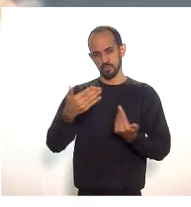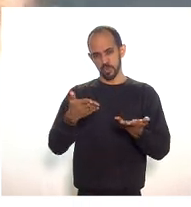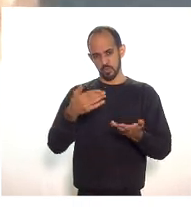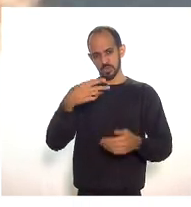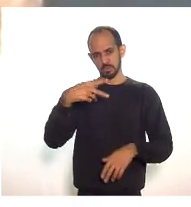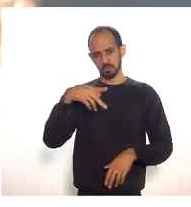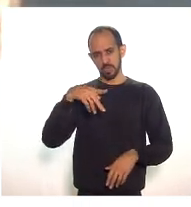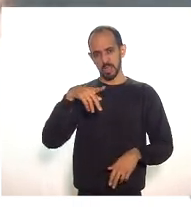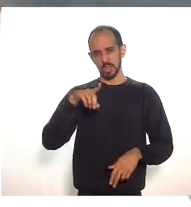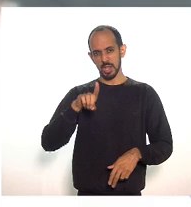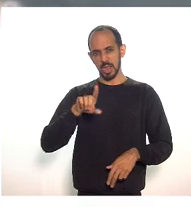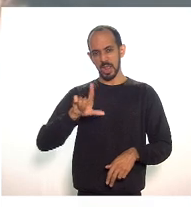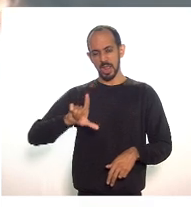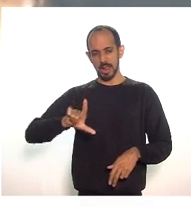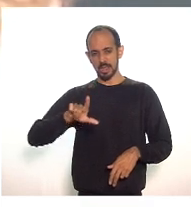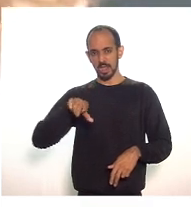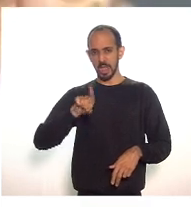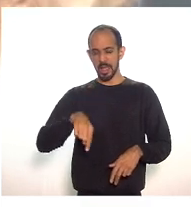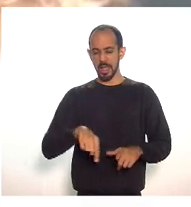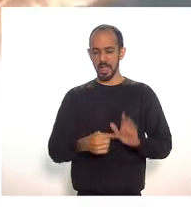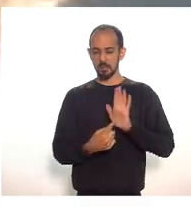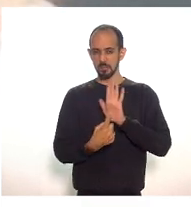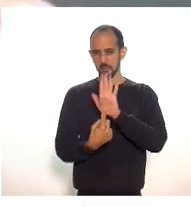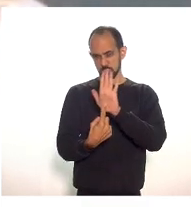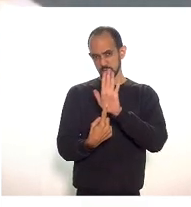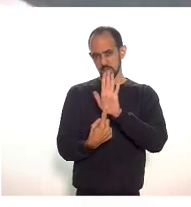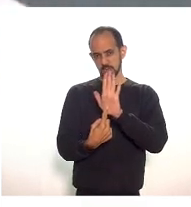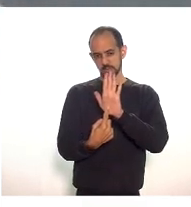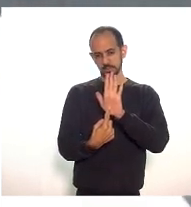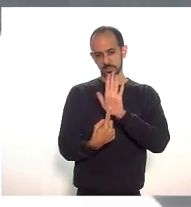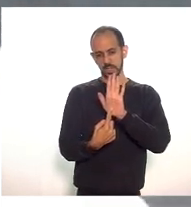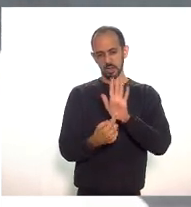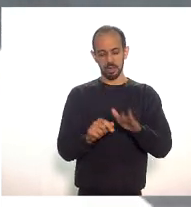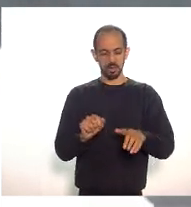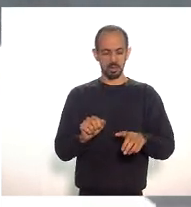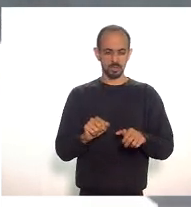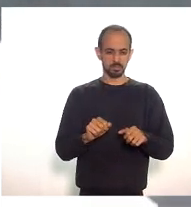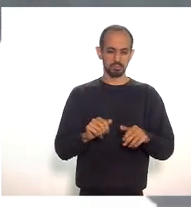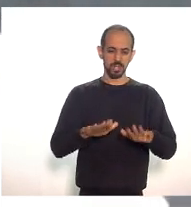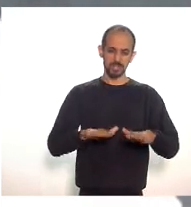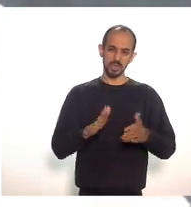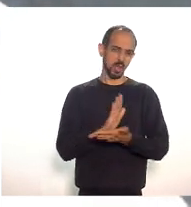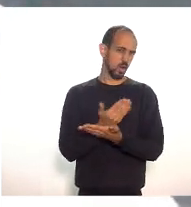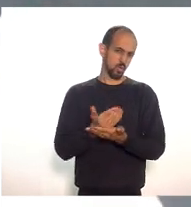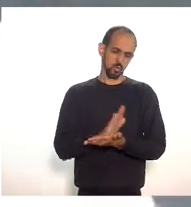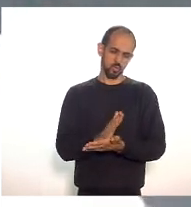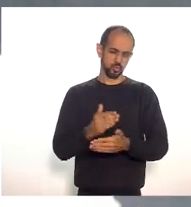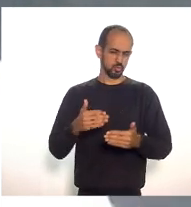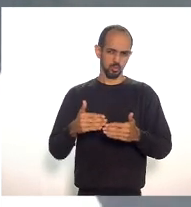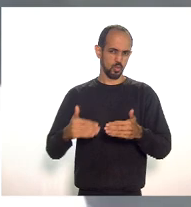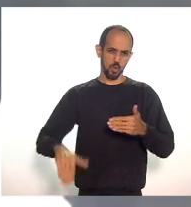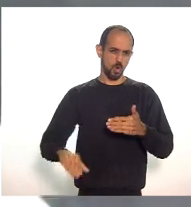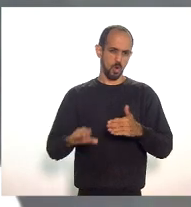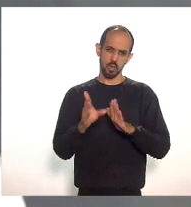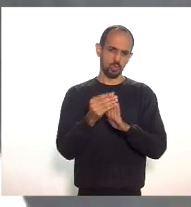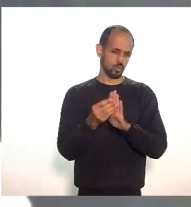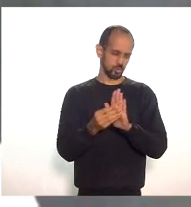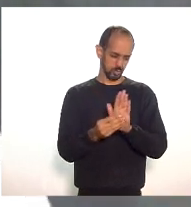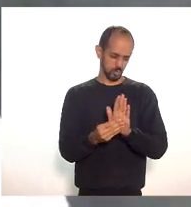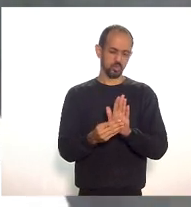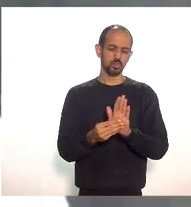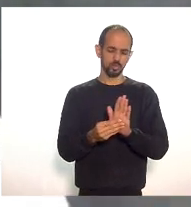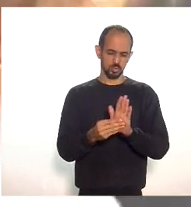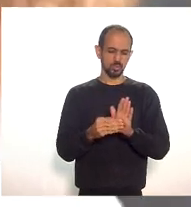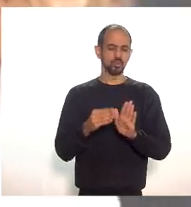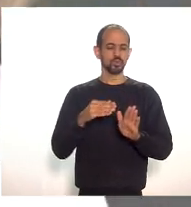uma iniciativa necessária embora haja algumas discordâncias com conteúdo É acho que primeiramente